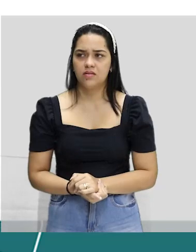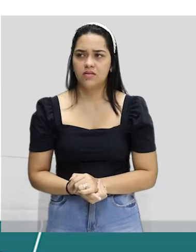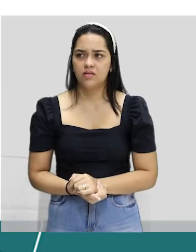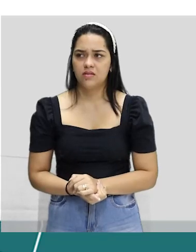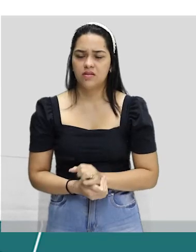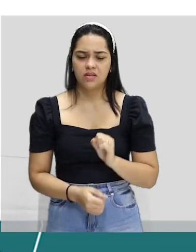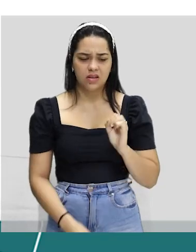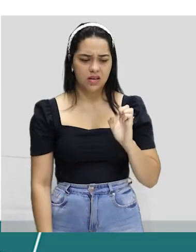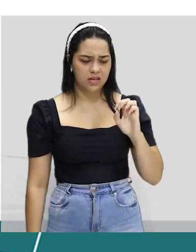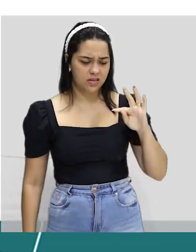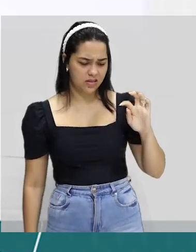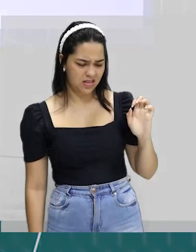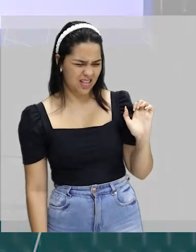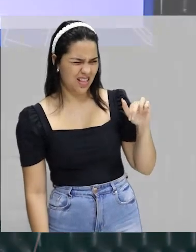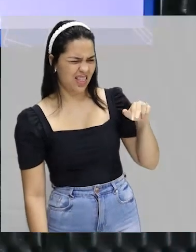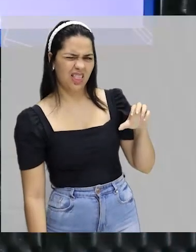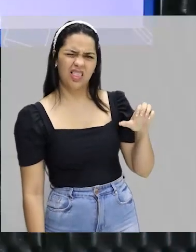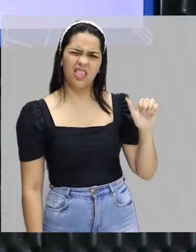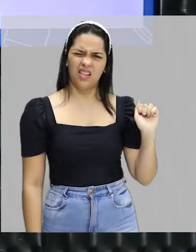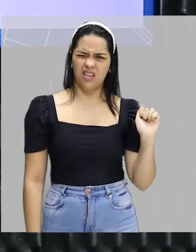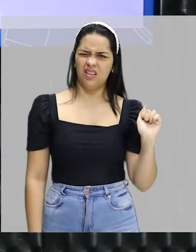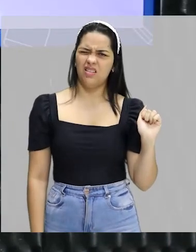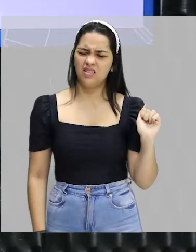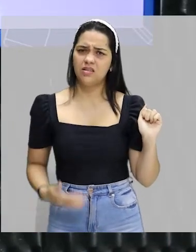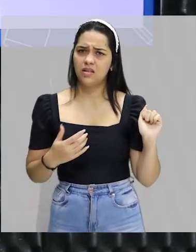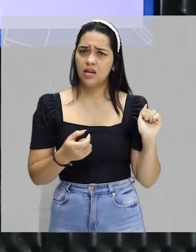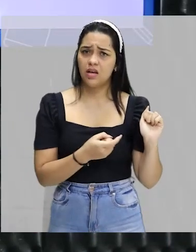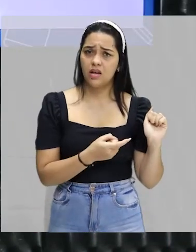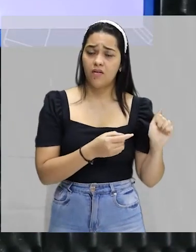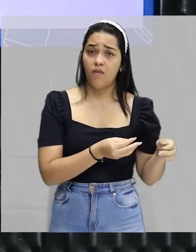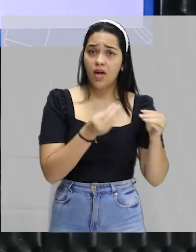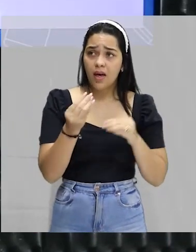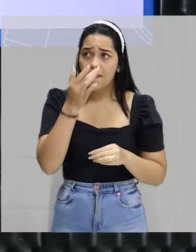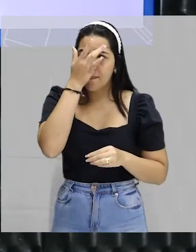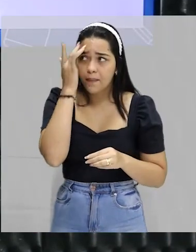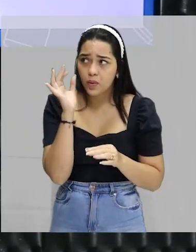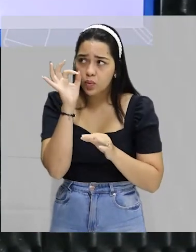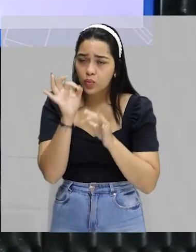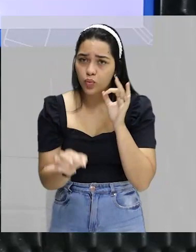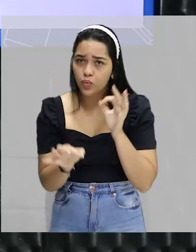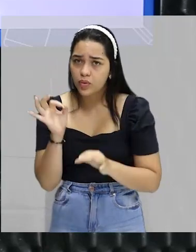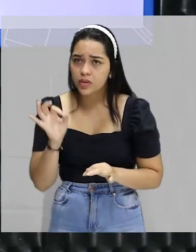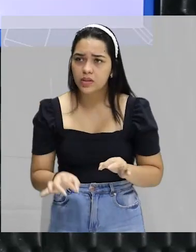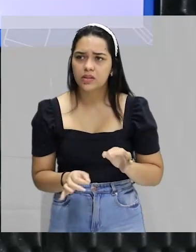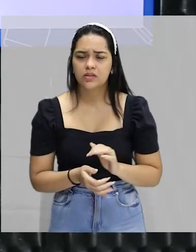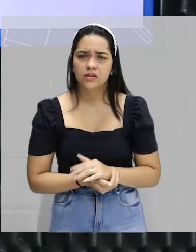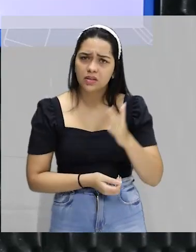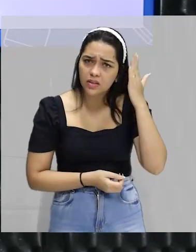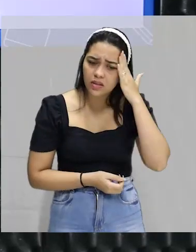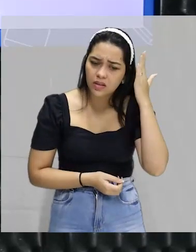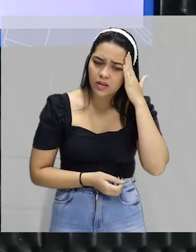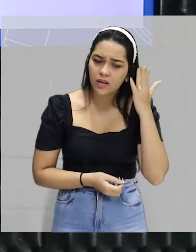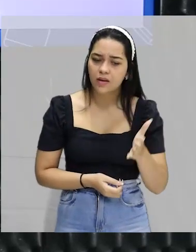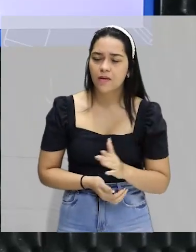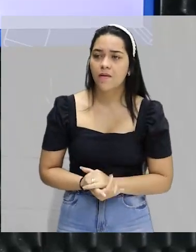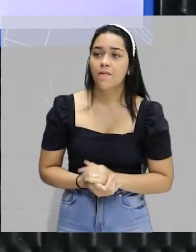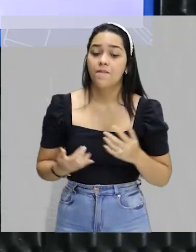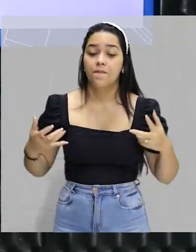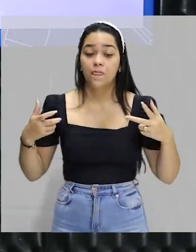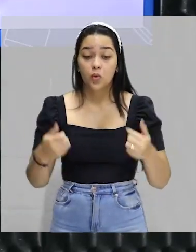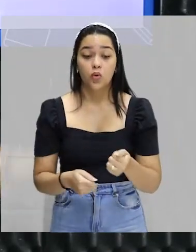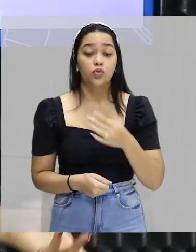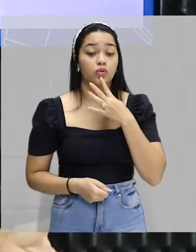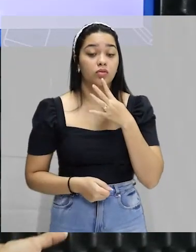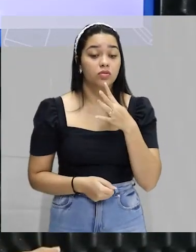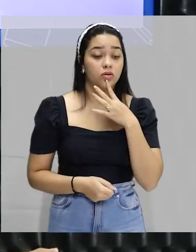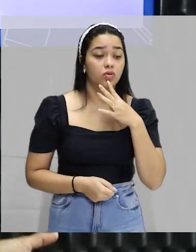A sentença foi dada pelos membros do júri. Entenderam? Todos reconheceram